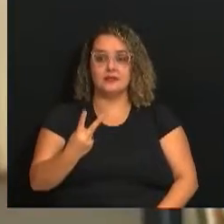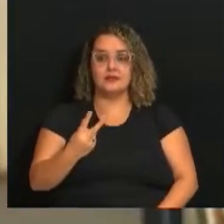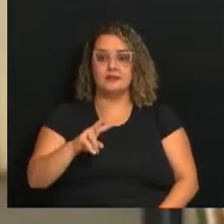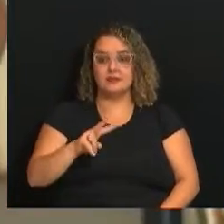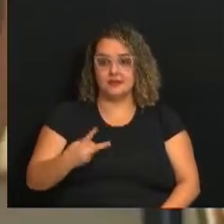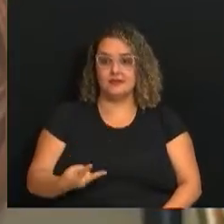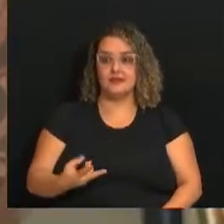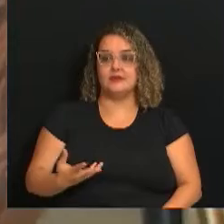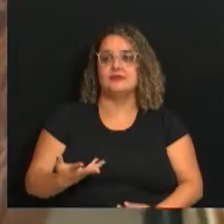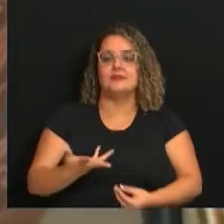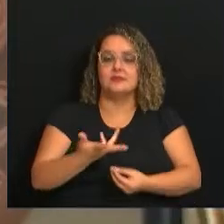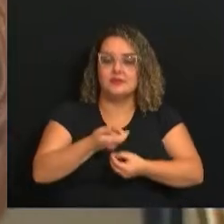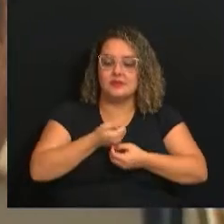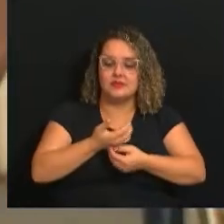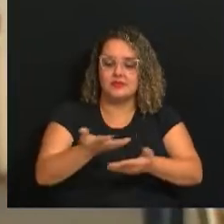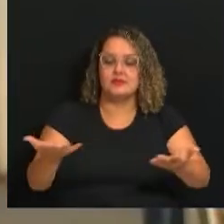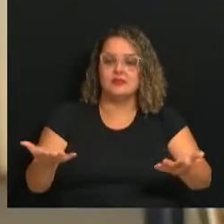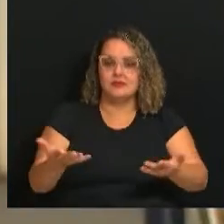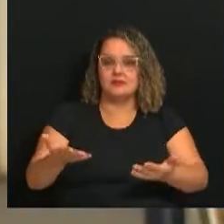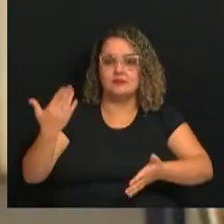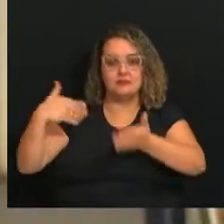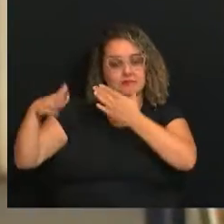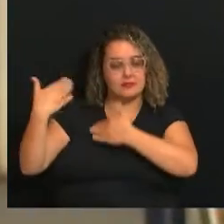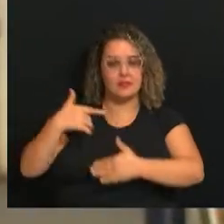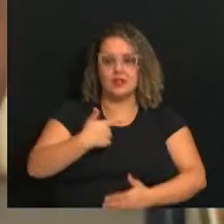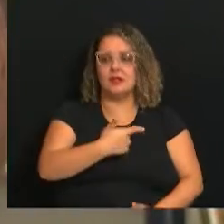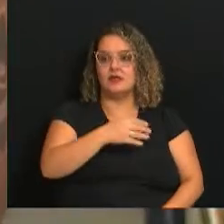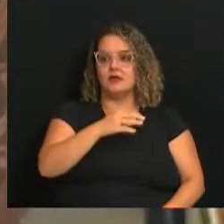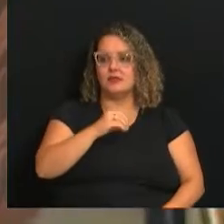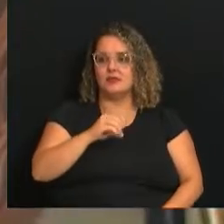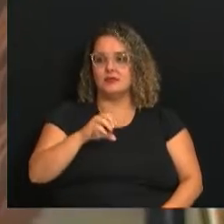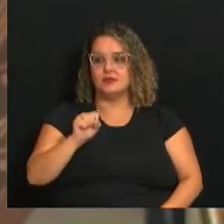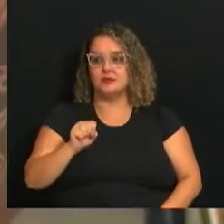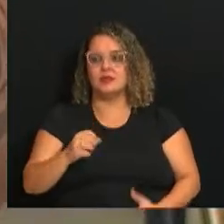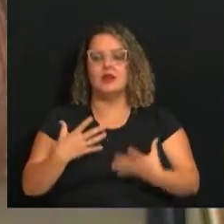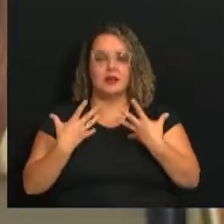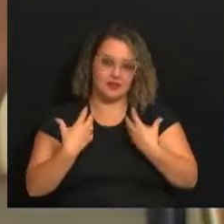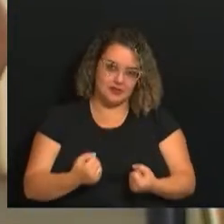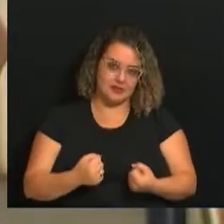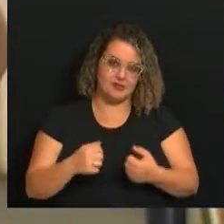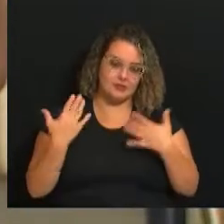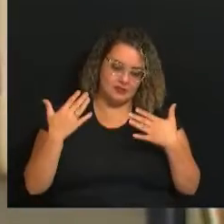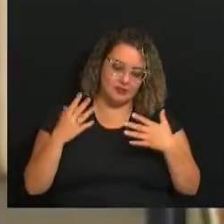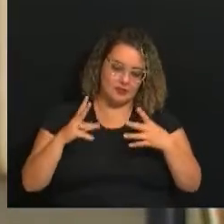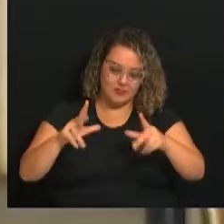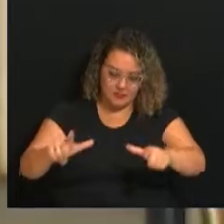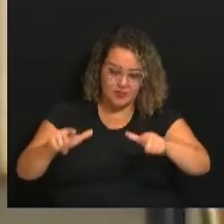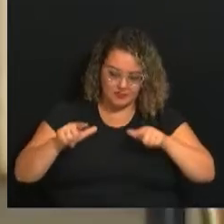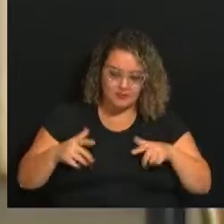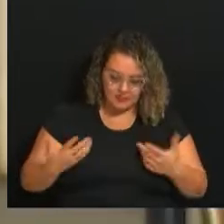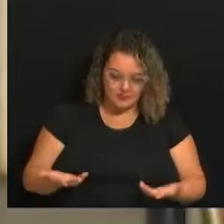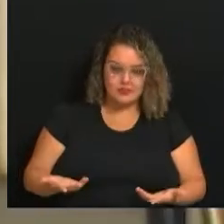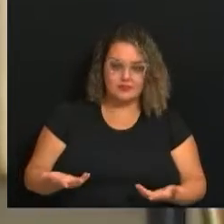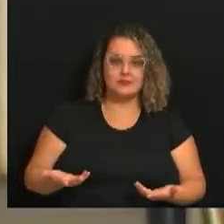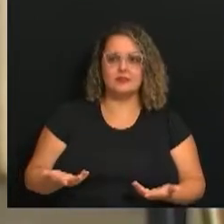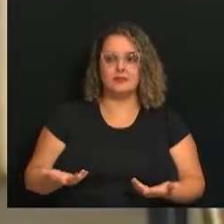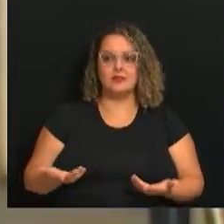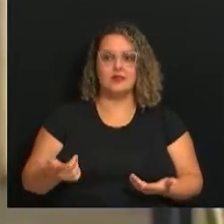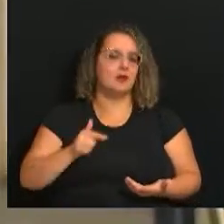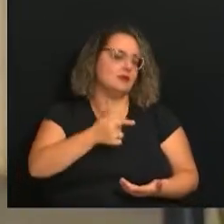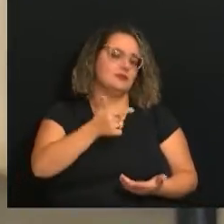Isso. né? E com essa exposição, aliás, não é a primeira vez que você veio para Campinas, né, Lumumba? Essa é a segunda